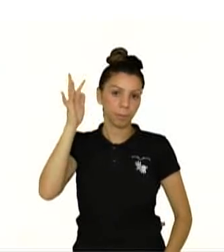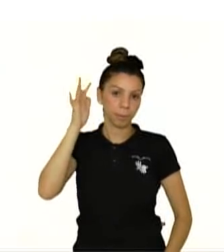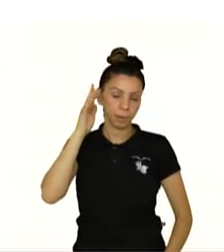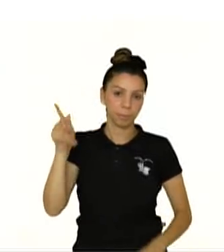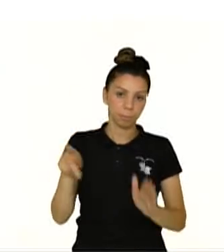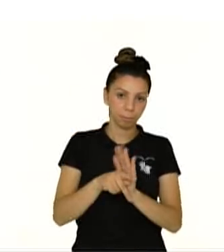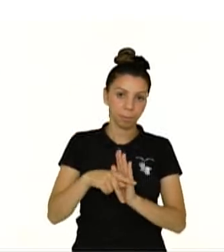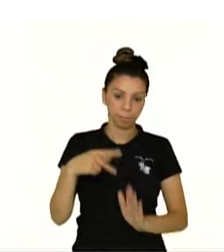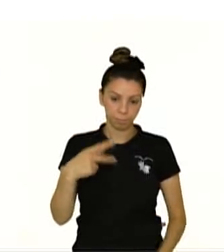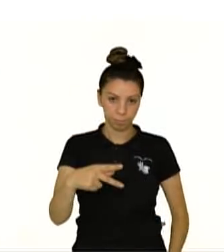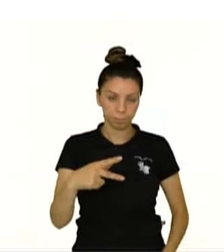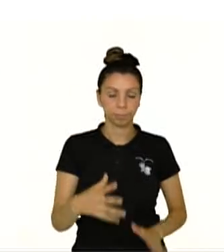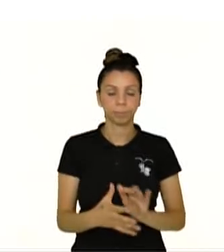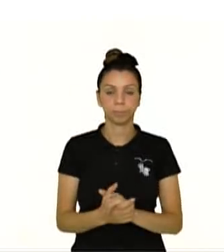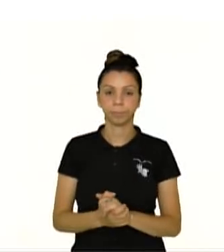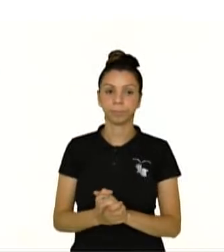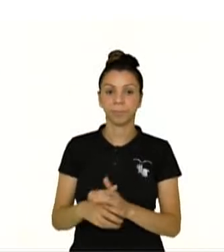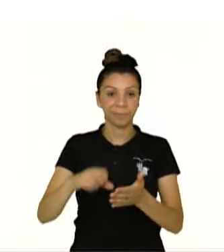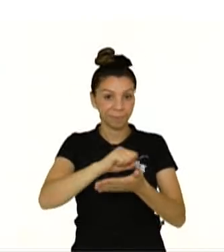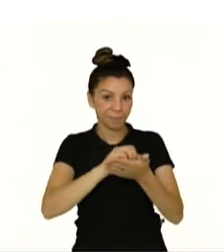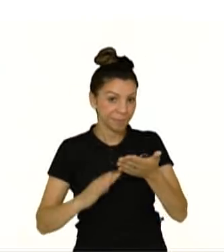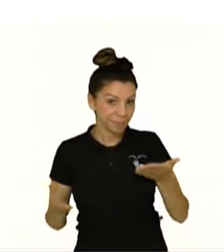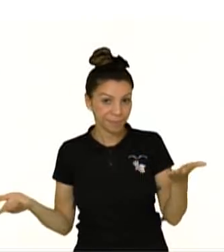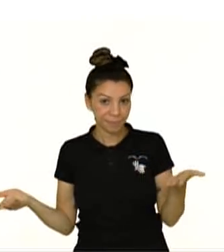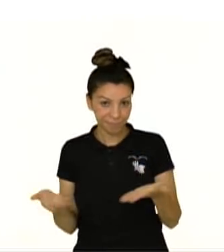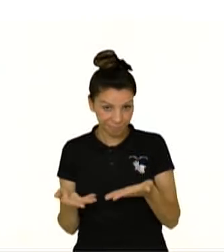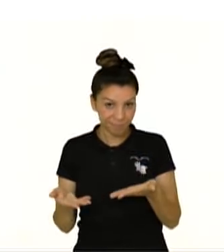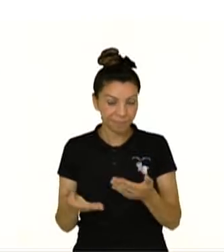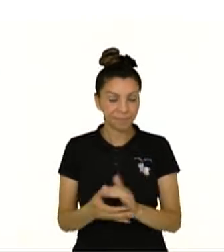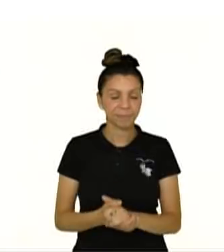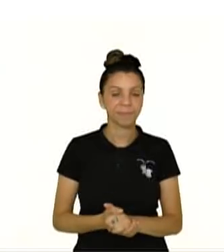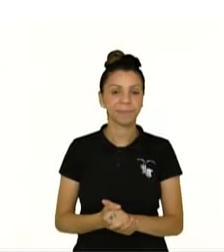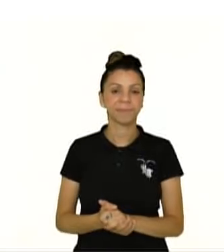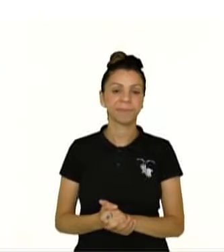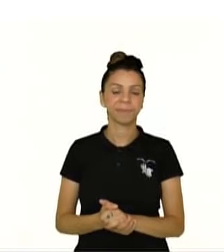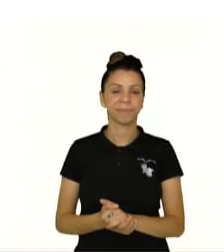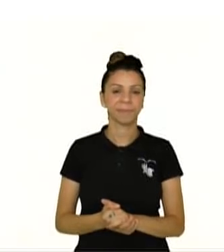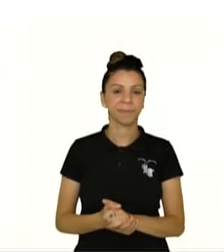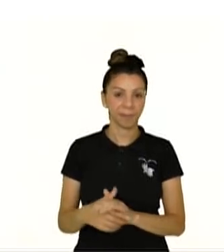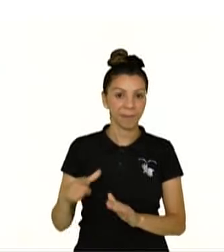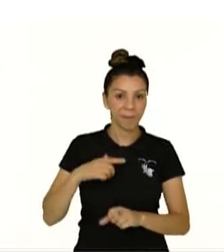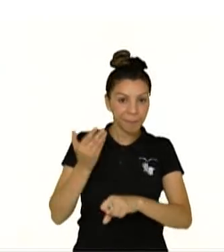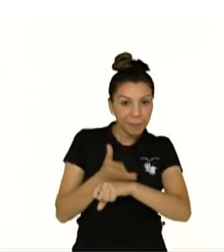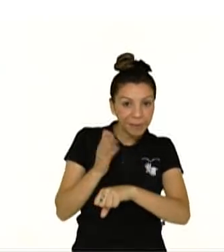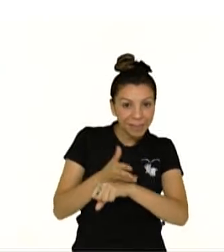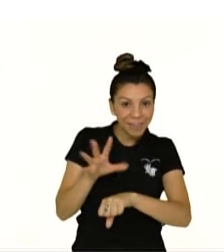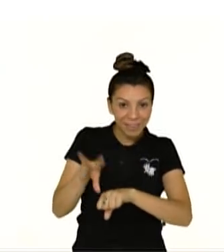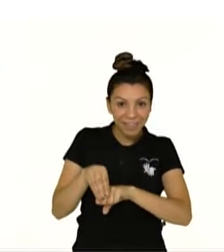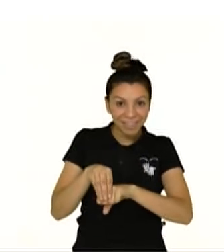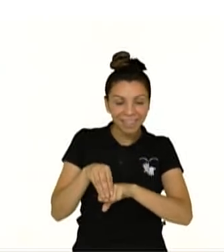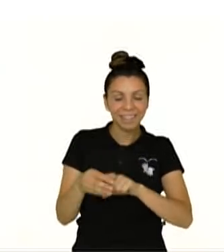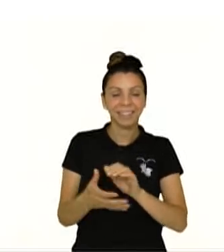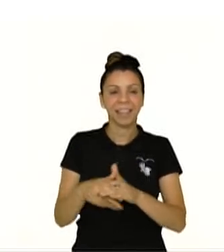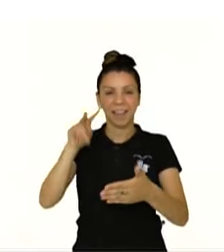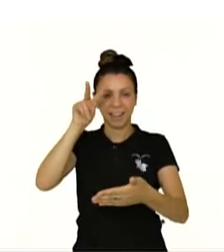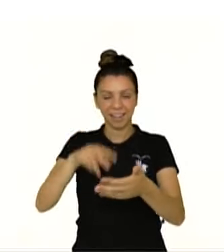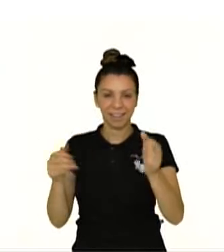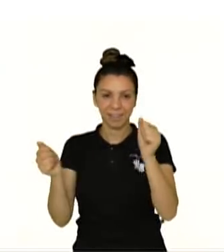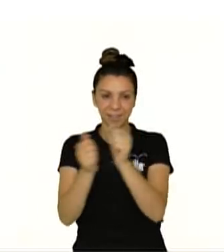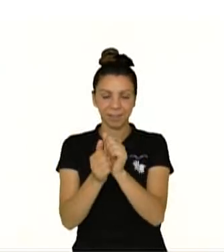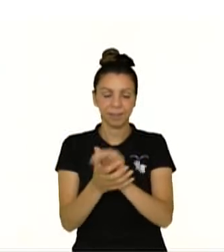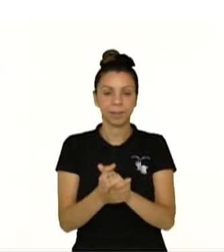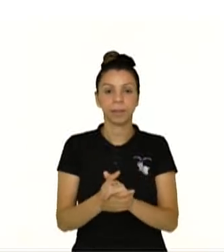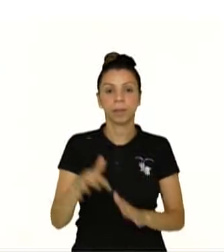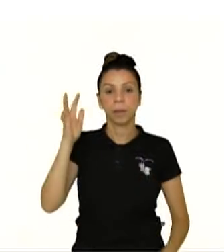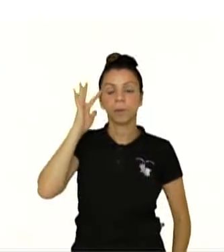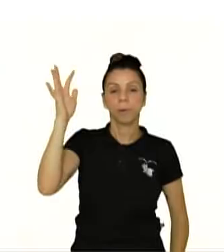teoria. Uma atividade agora. Vamos lá? Vamos exercitar o conhecimento? Leia comigo aqui. Sobre